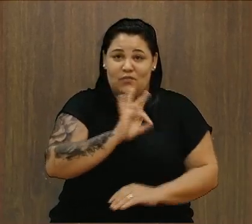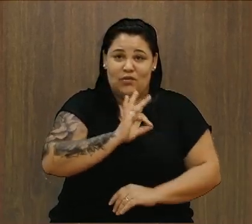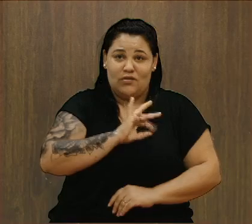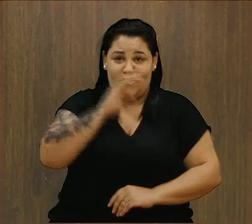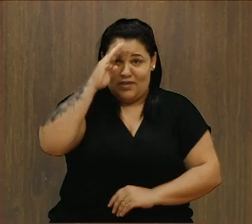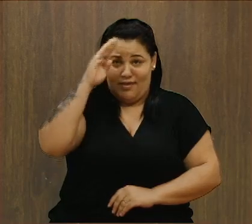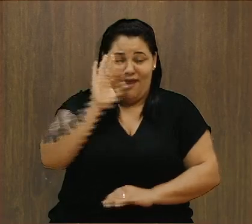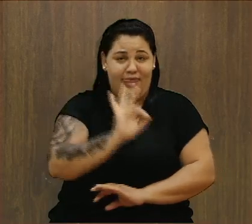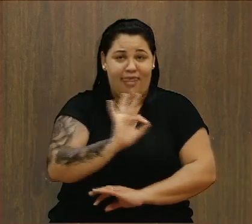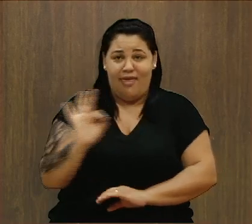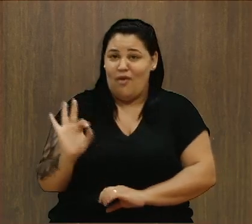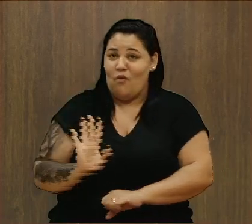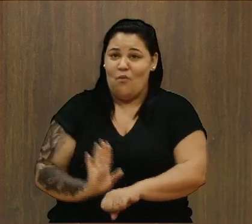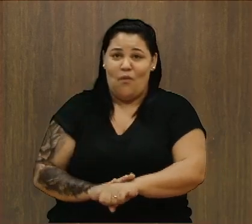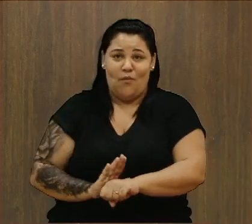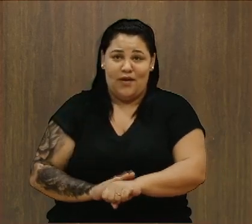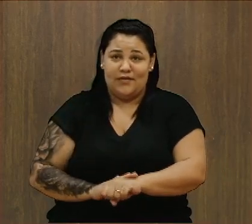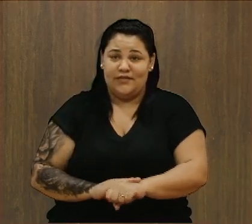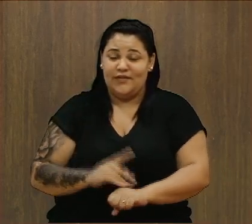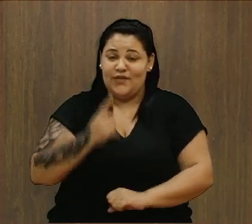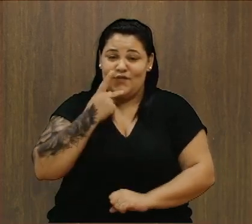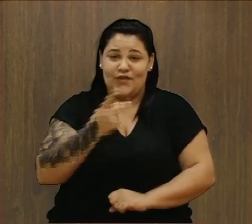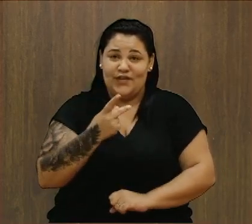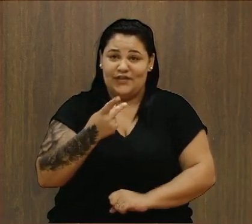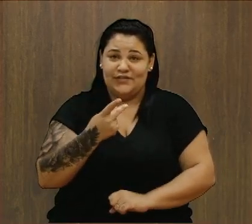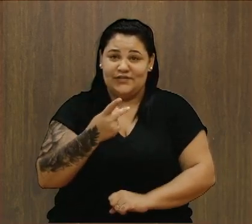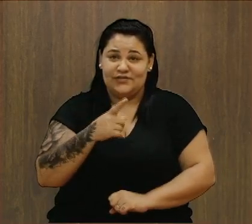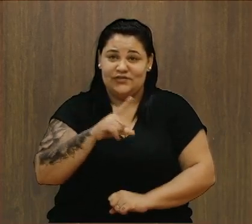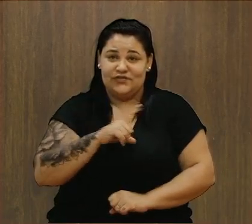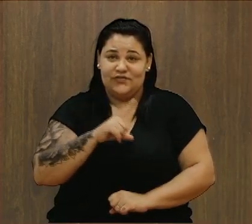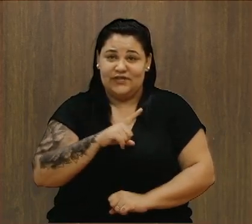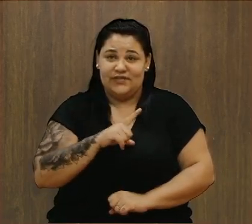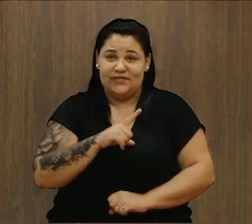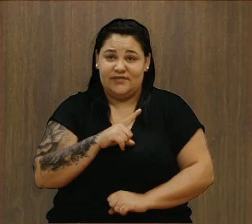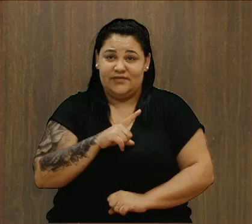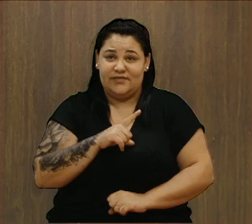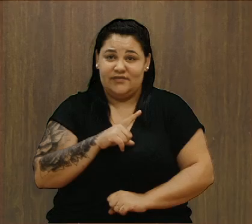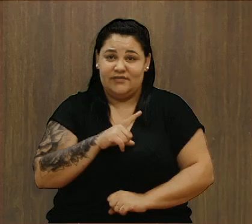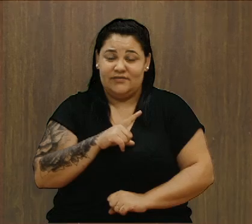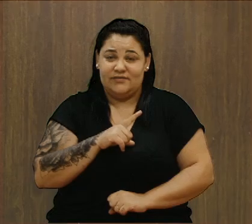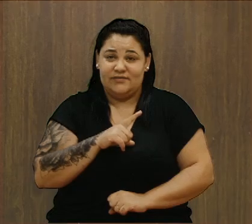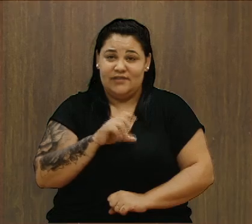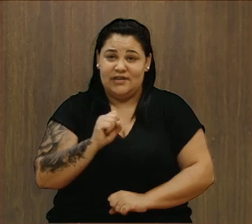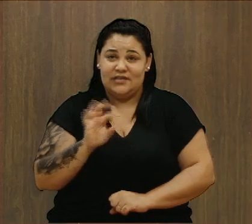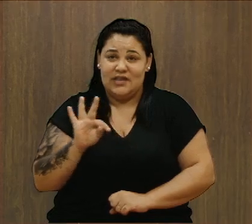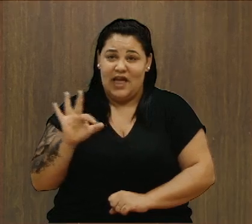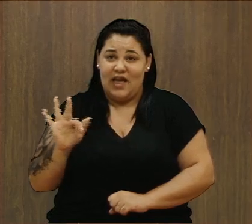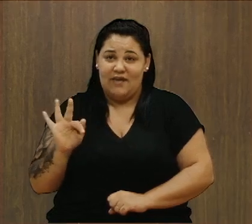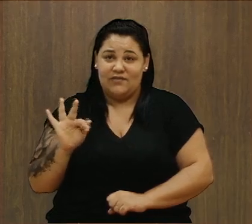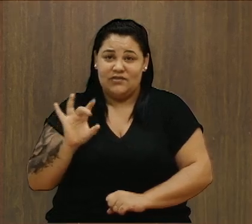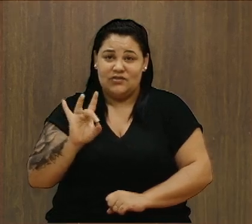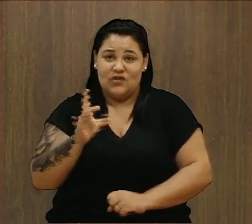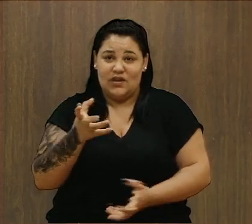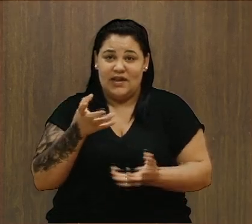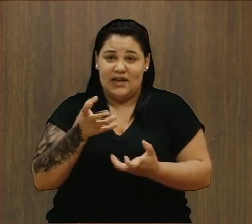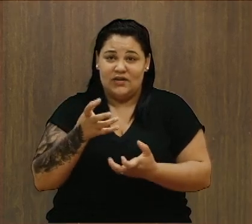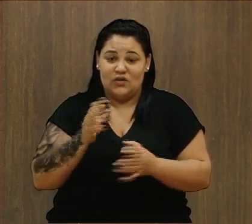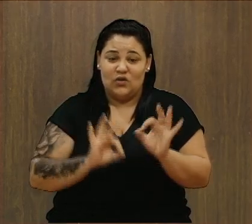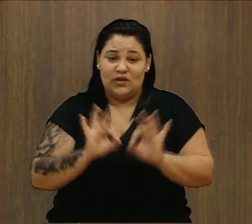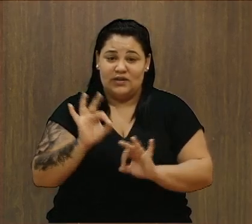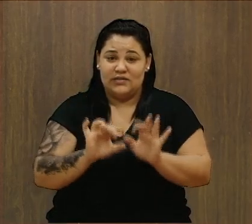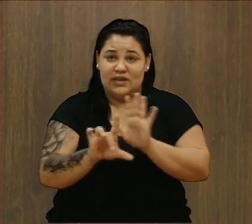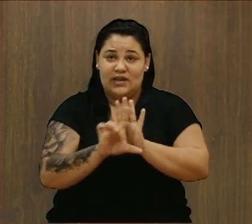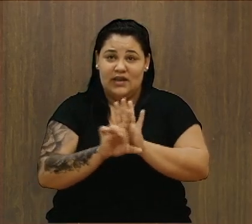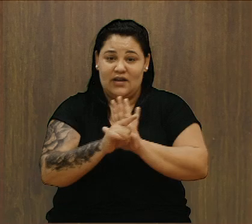aqui. Não preguei que houvesse leitura diversa do estabelecido pelo Supremo Tribunal Federal. Eu só quero que regulamente a lei. O senhor